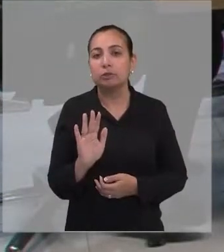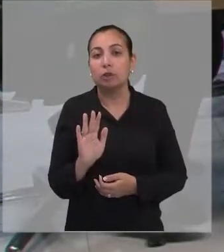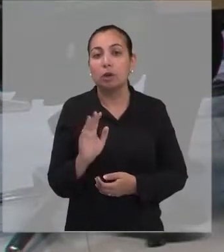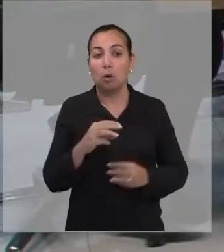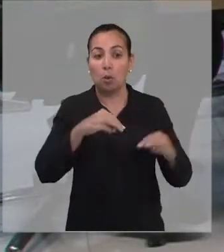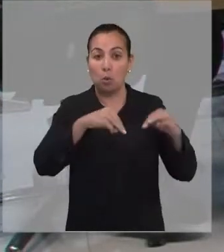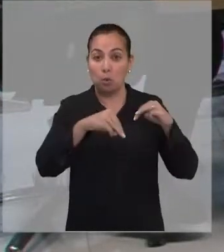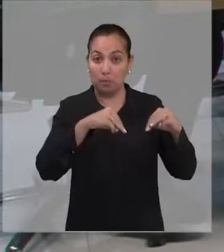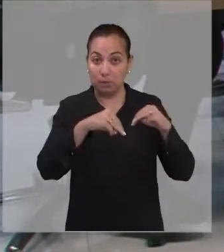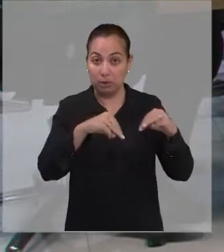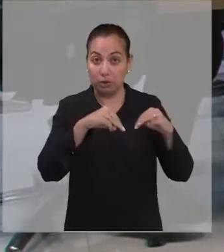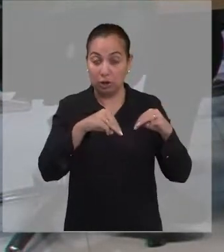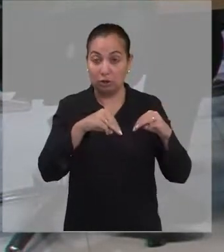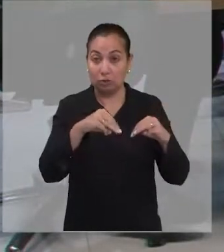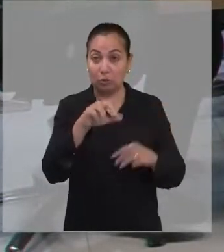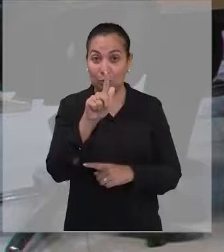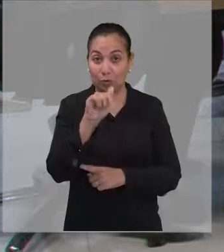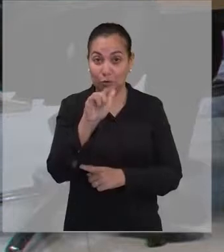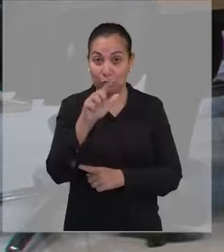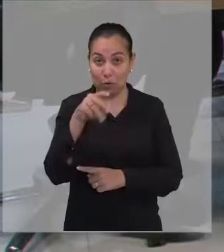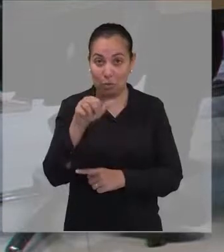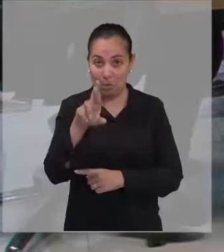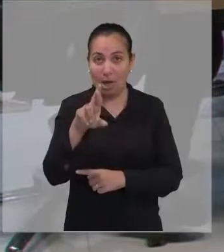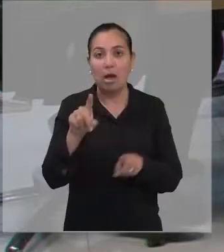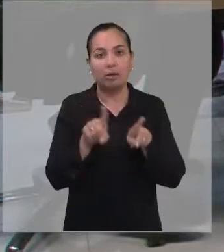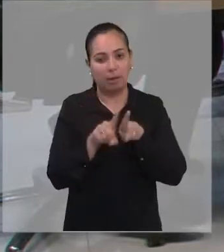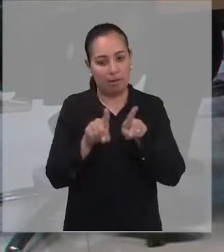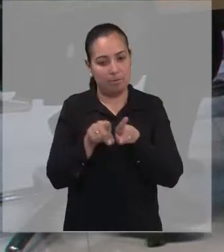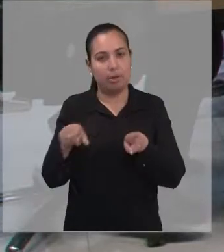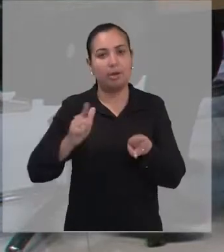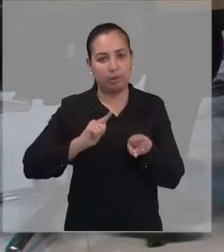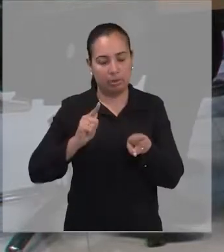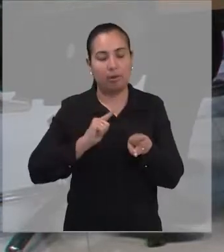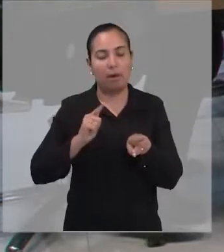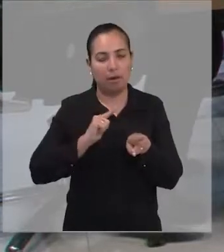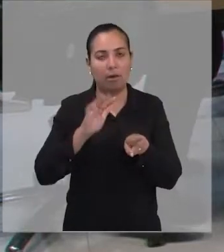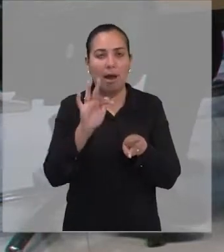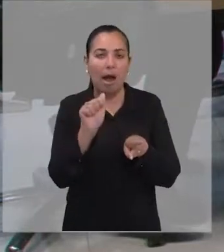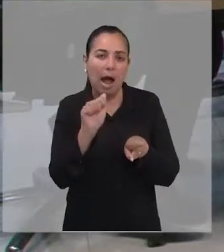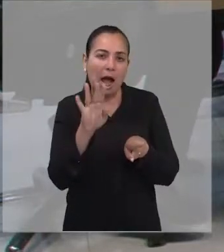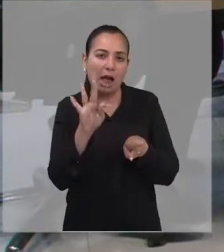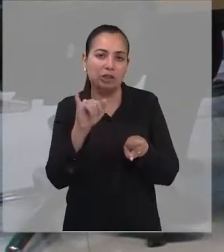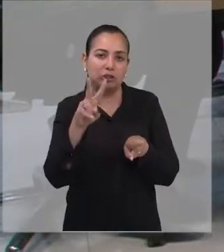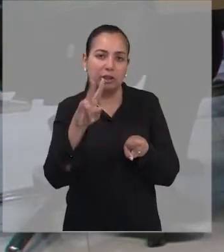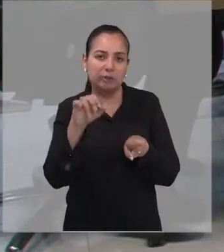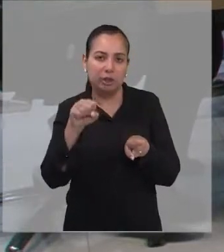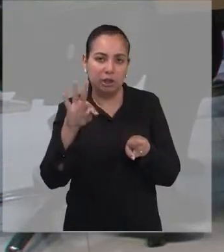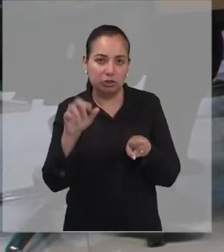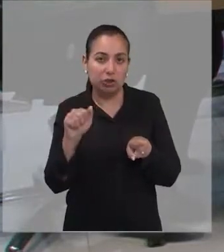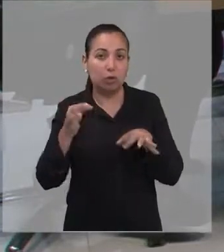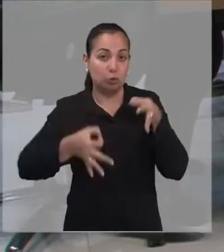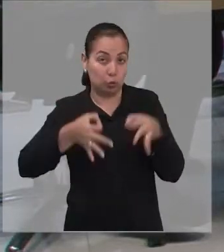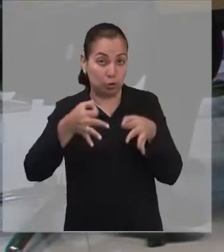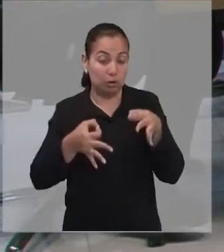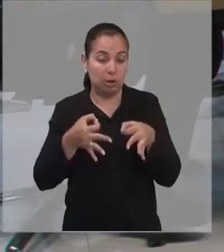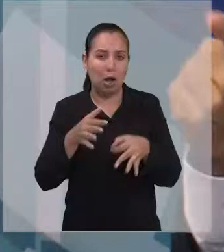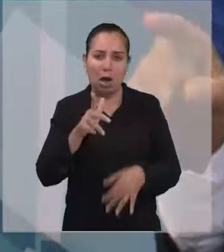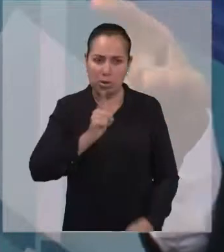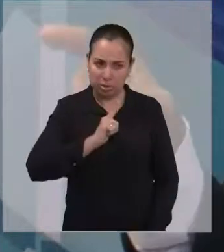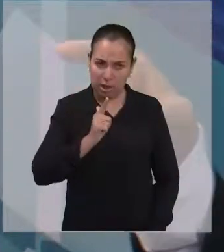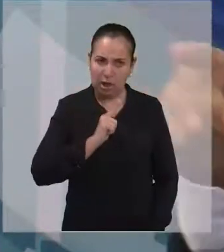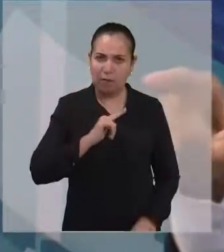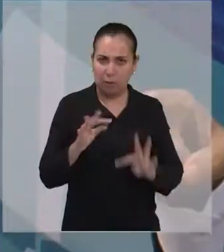aqui, o Gilmar, também é um dos ativistas judiciais. Agora, houve ativismo se todas